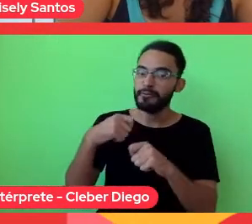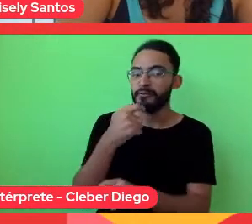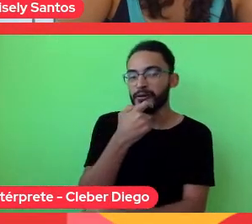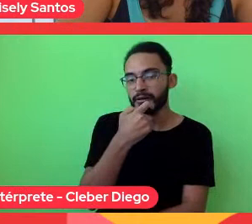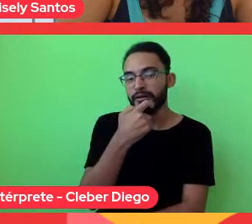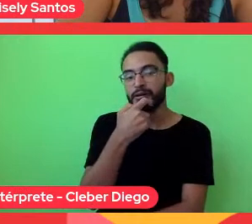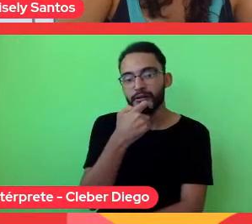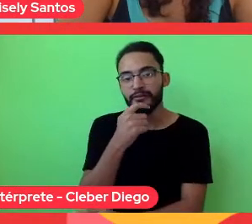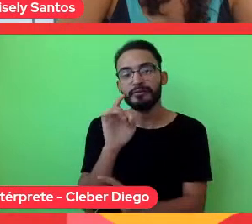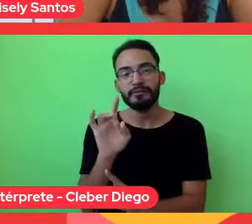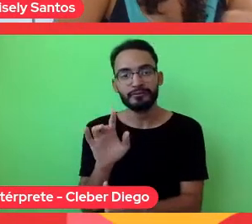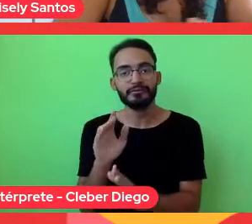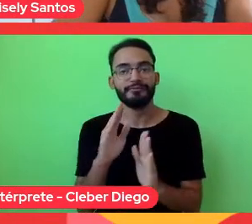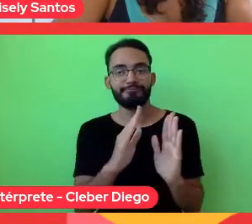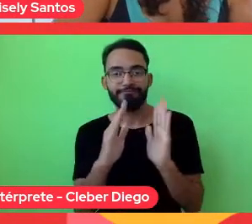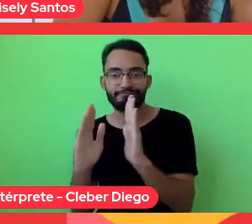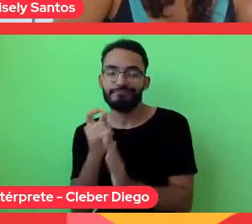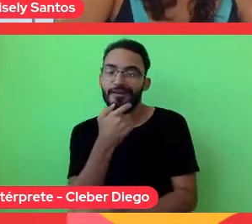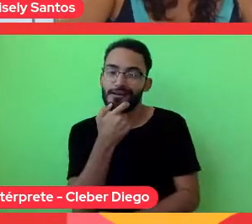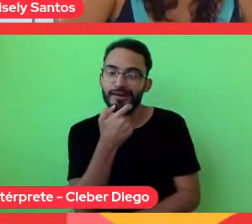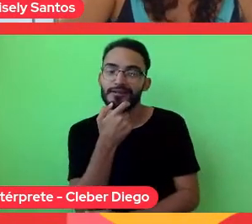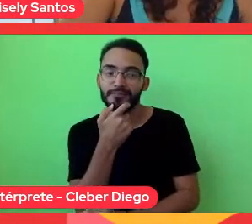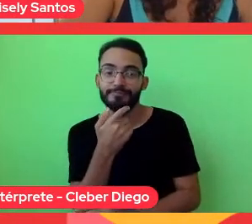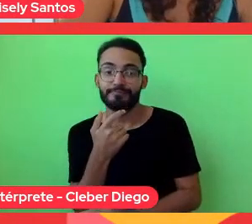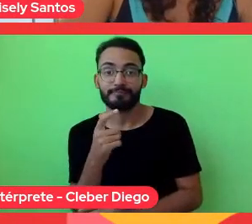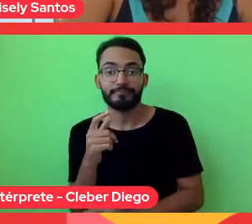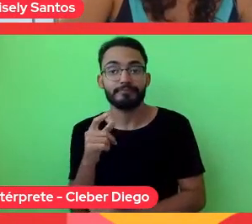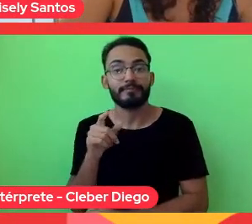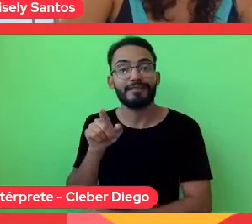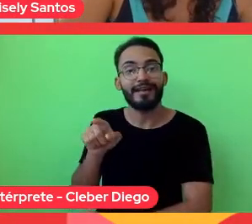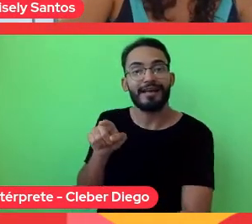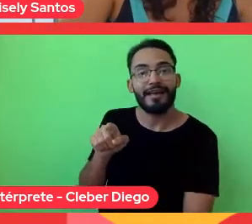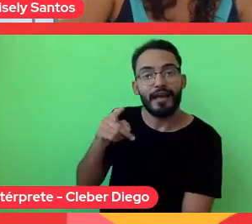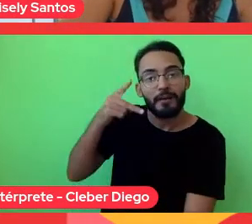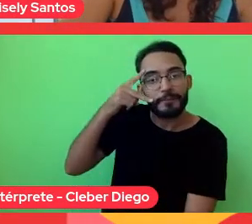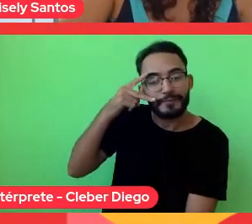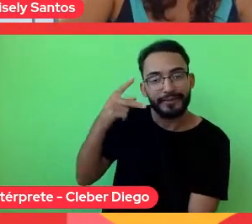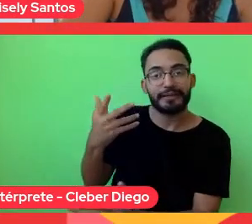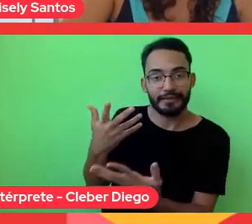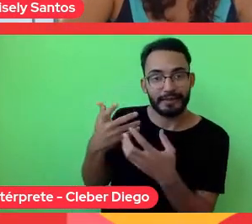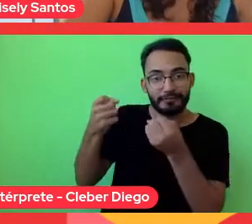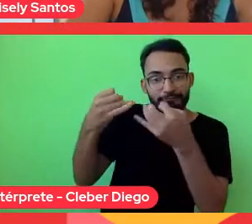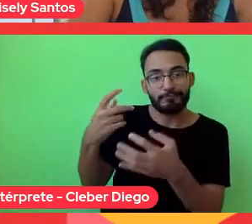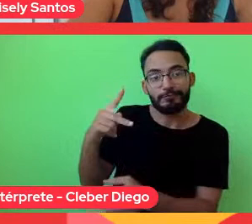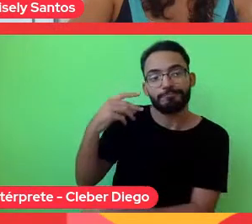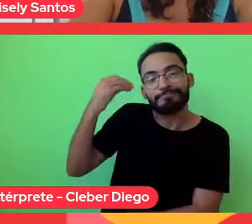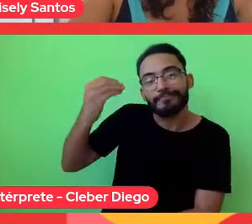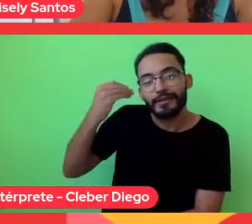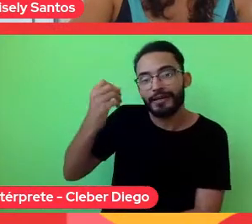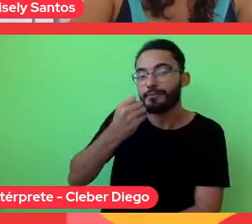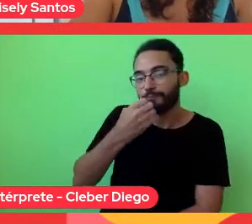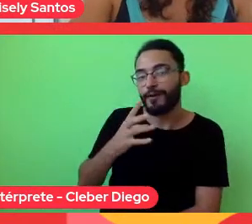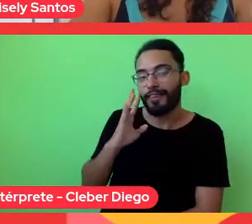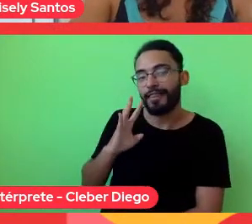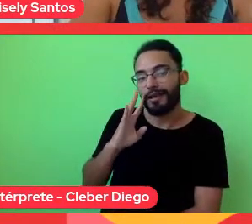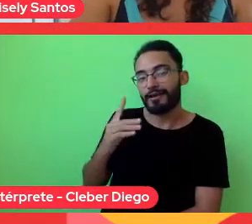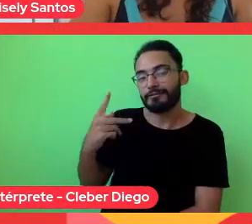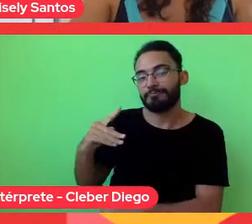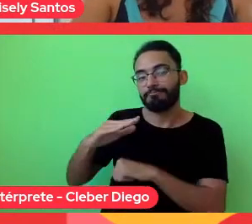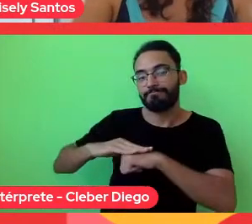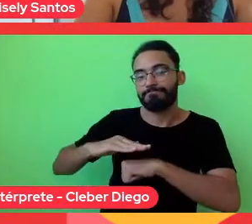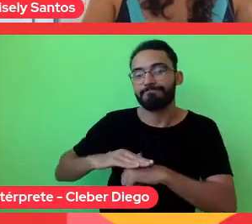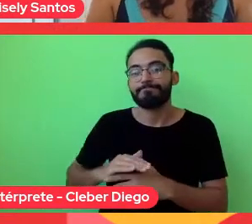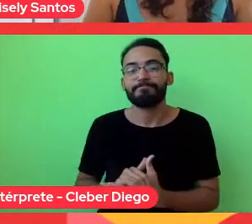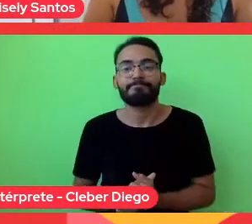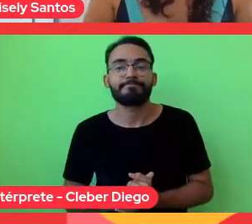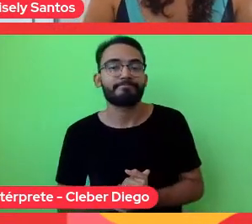sessões em inglês. Então, é até o ponto que a Pri comenta. Pri, se você quiser até comentar da sua experiência, acho que é bem legal. Sim,